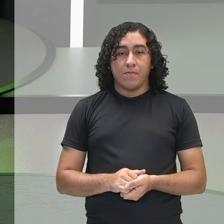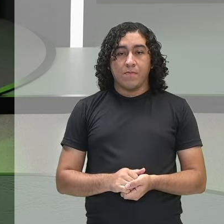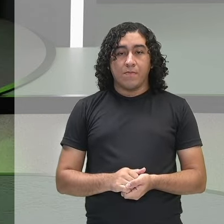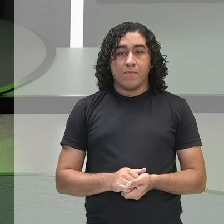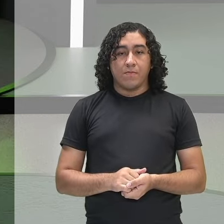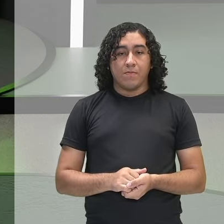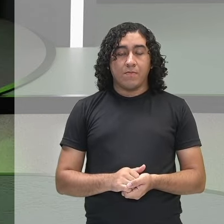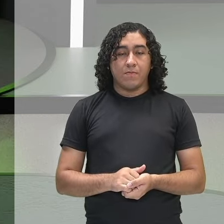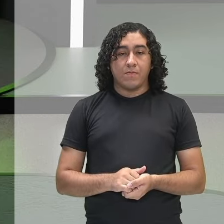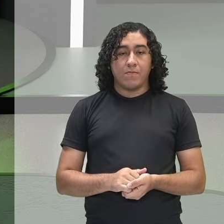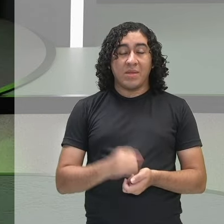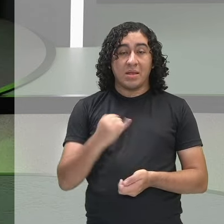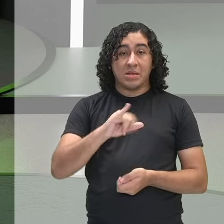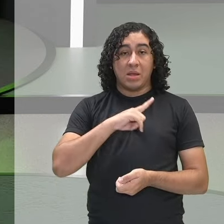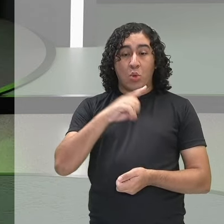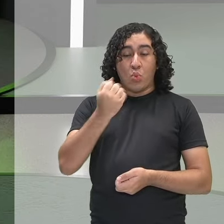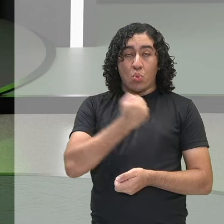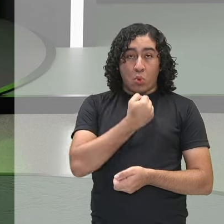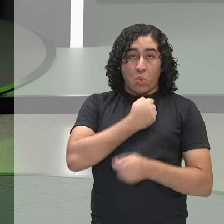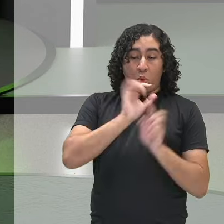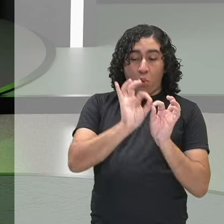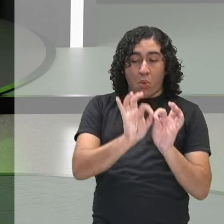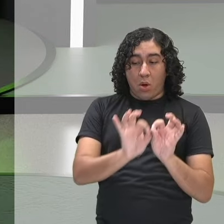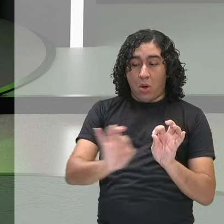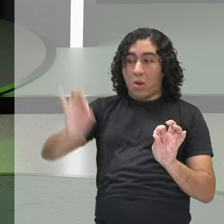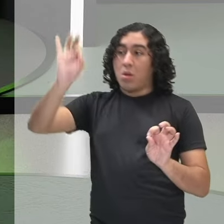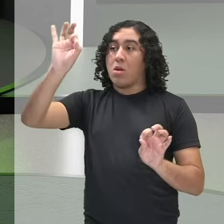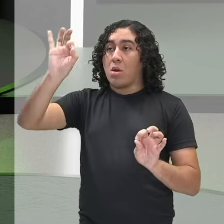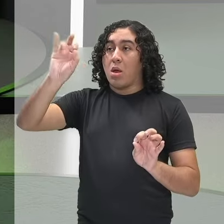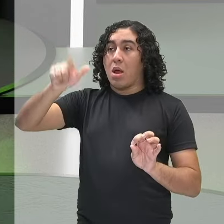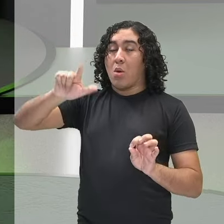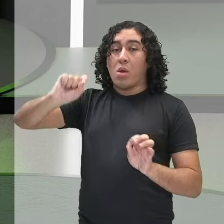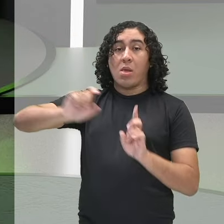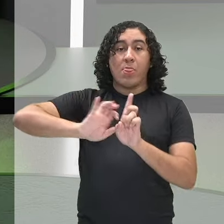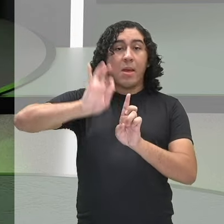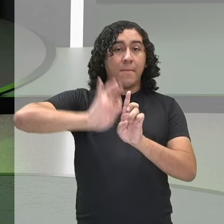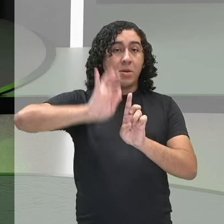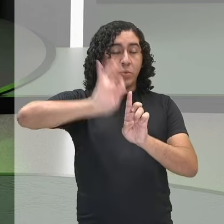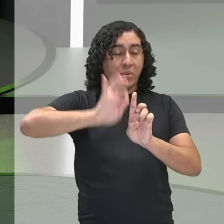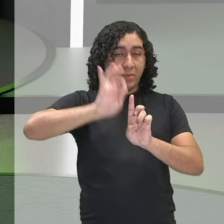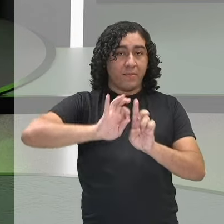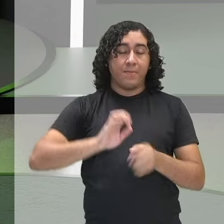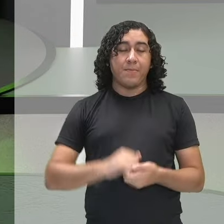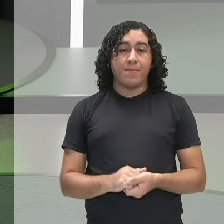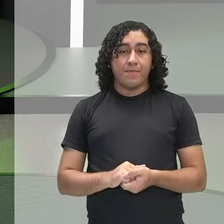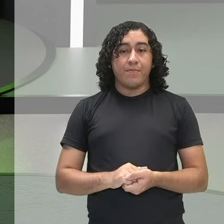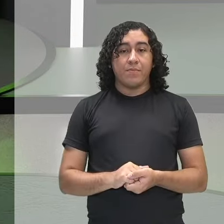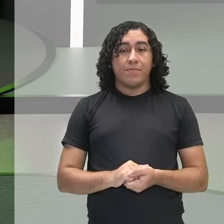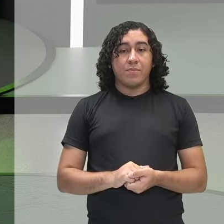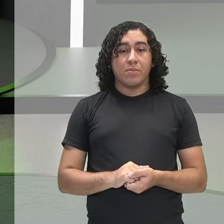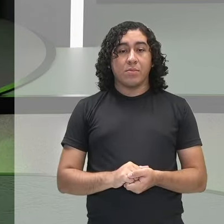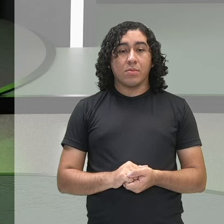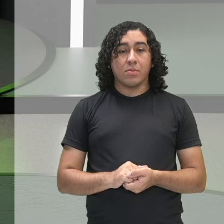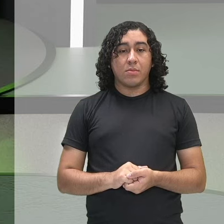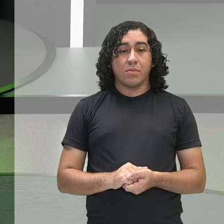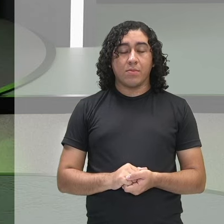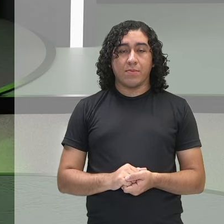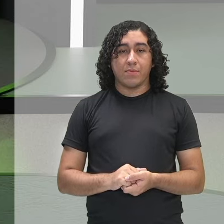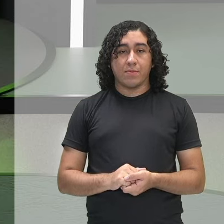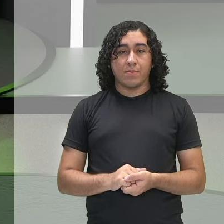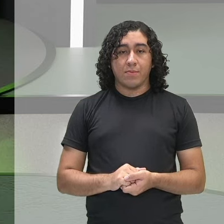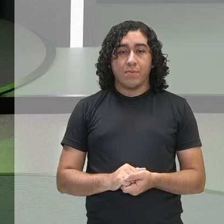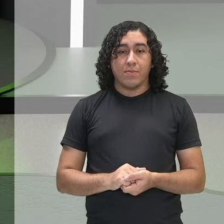valor ali que ele está subindo assim, ele está aumentando o quanto dissolve e está aumentando a temperatura, tá? Mas você consegue ver ali, por